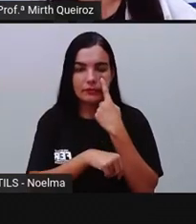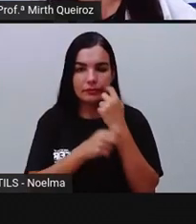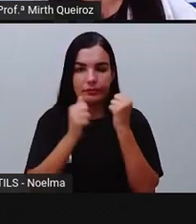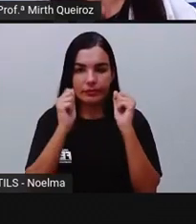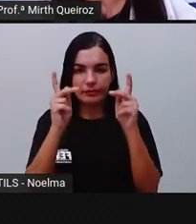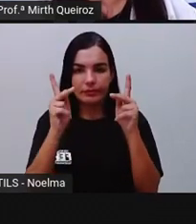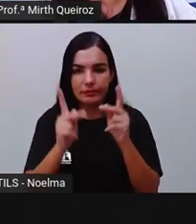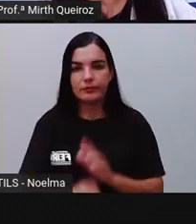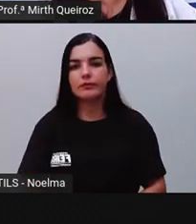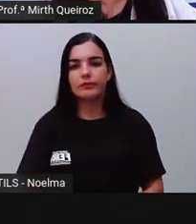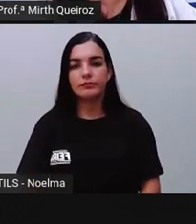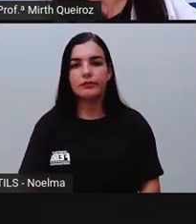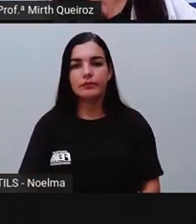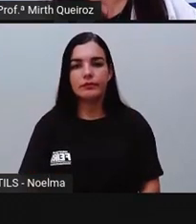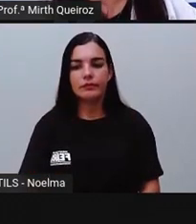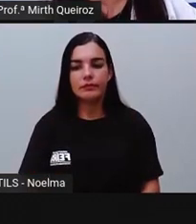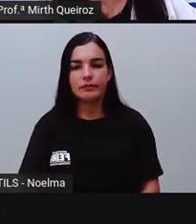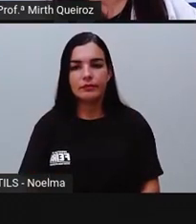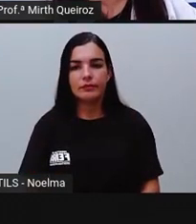diagramas.